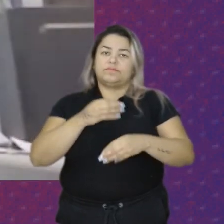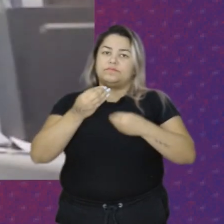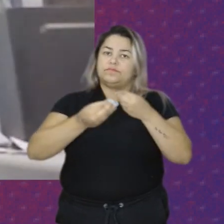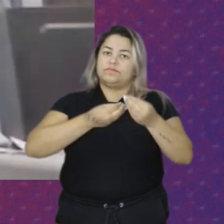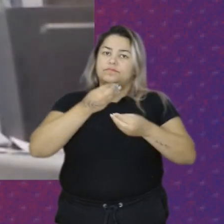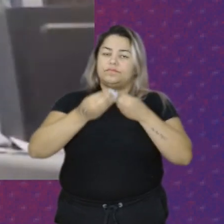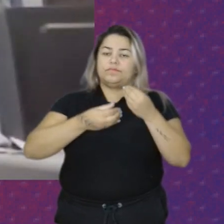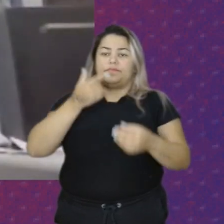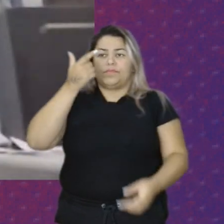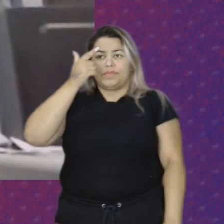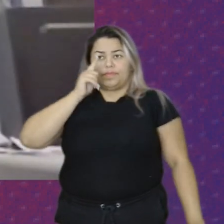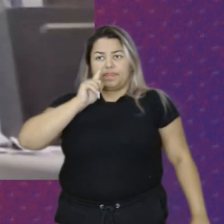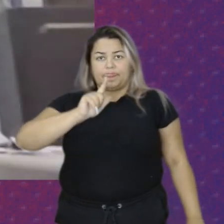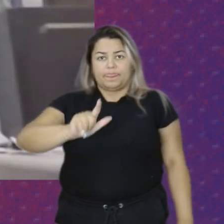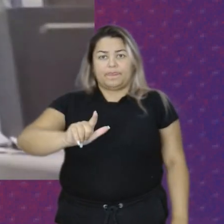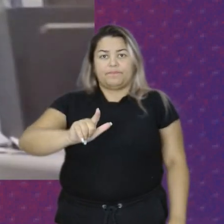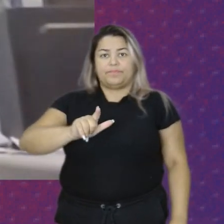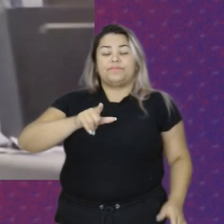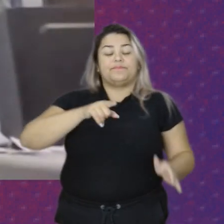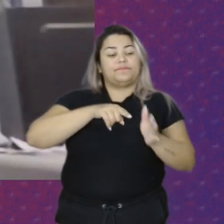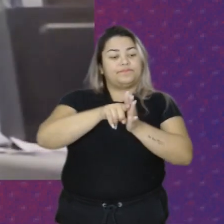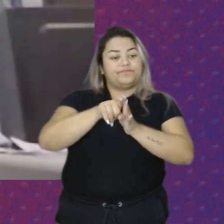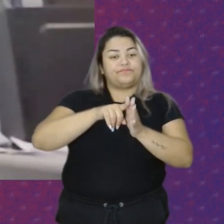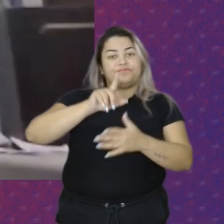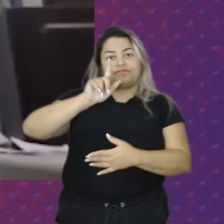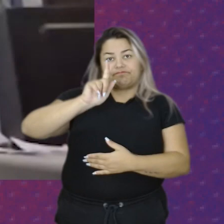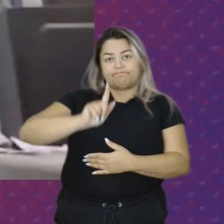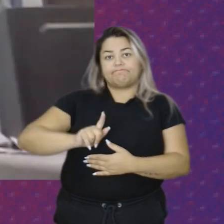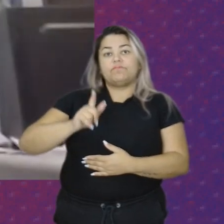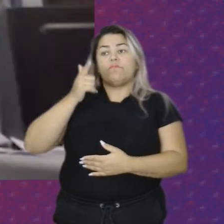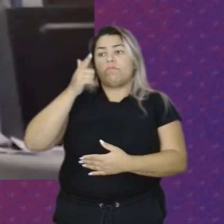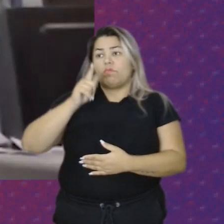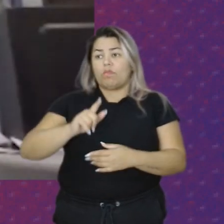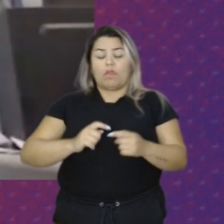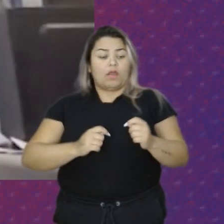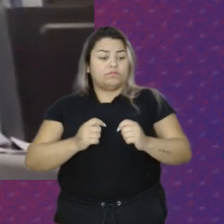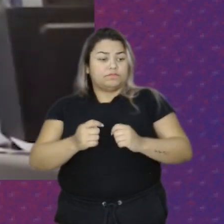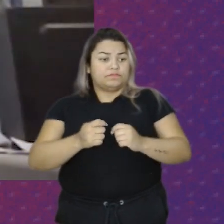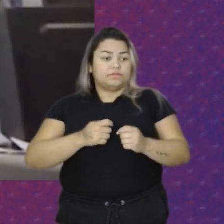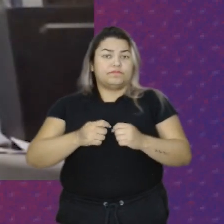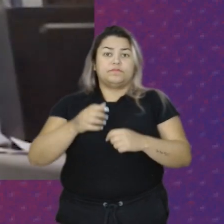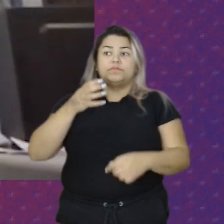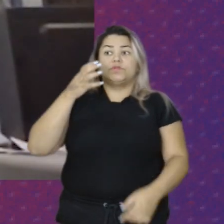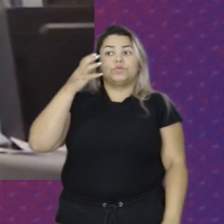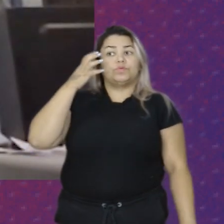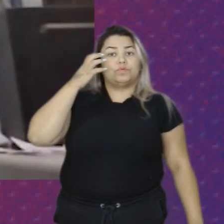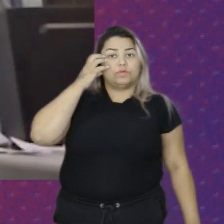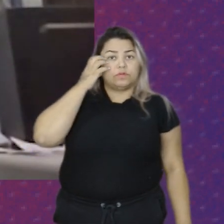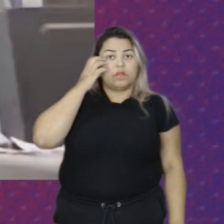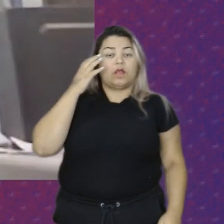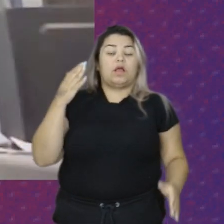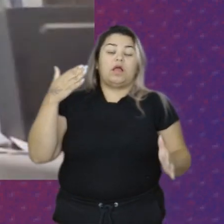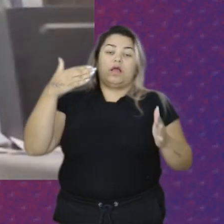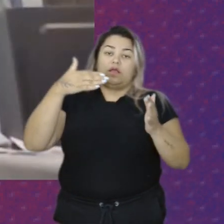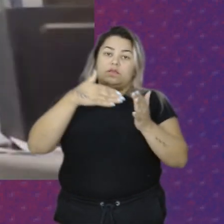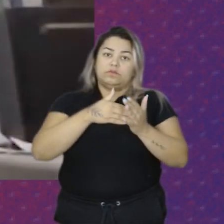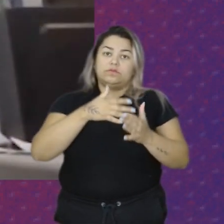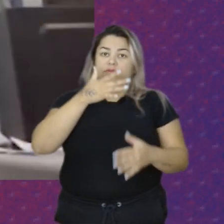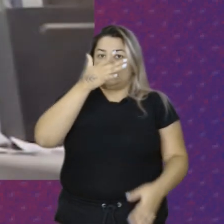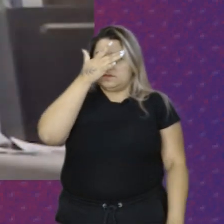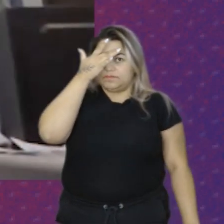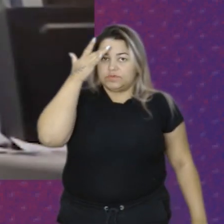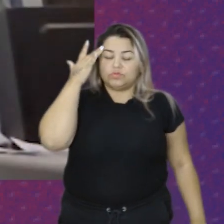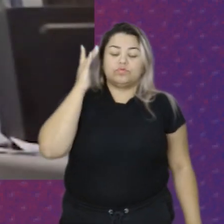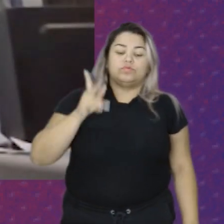mexer no celular. Então, não são todas as pessoas que conseguem lidar com a máquina, que é o celular. E até as pessoas,